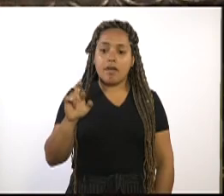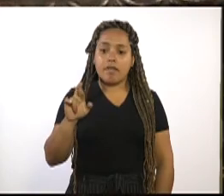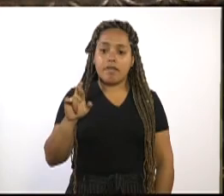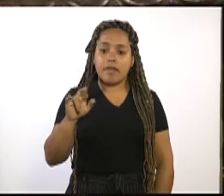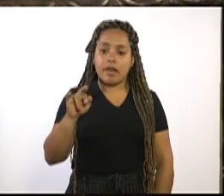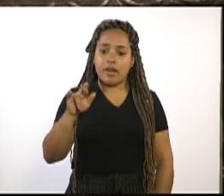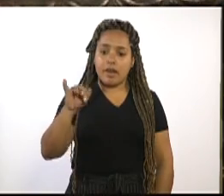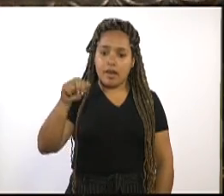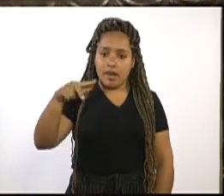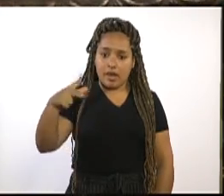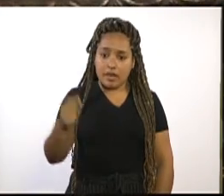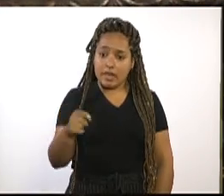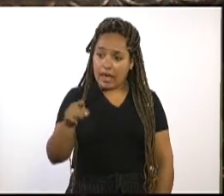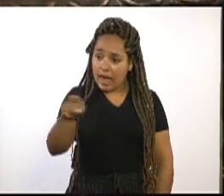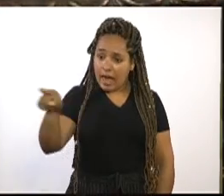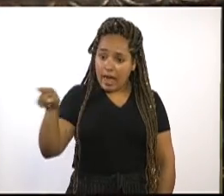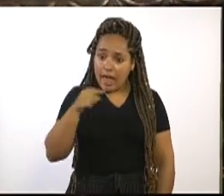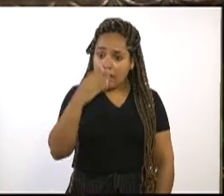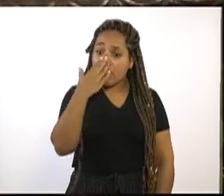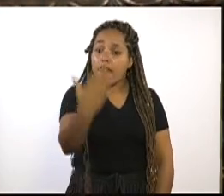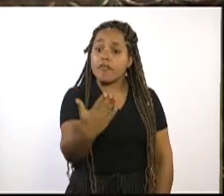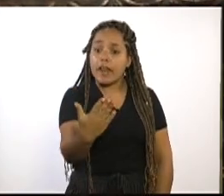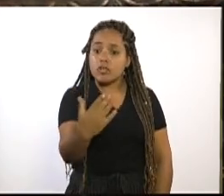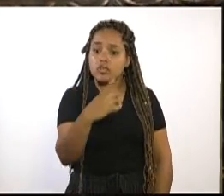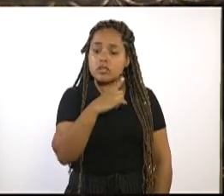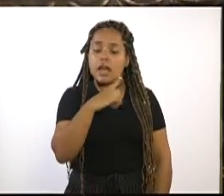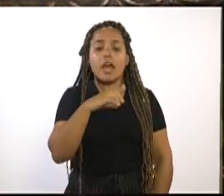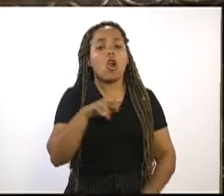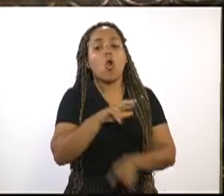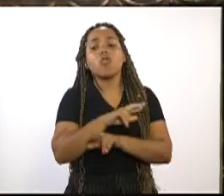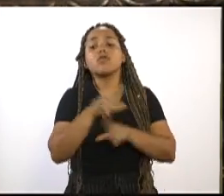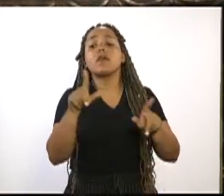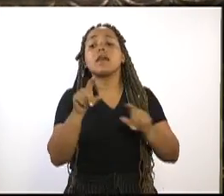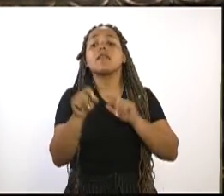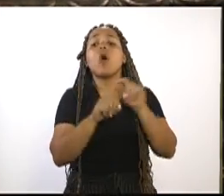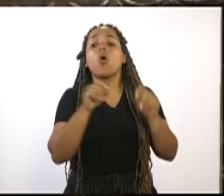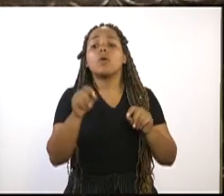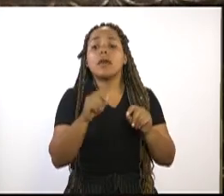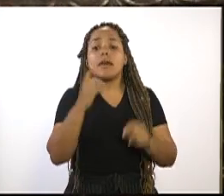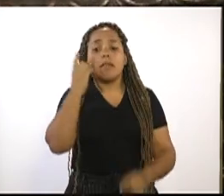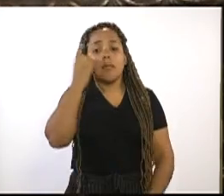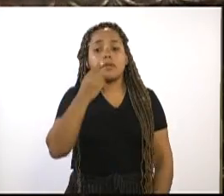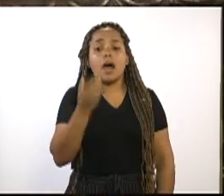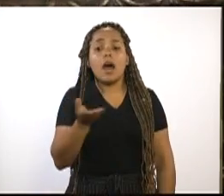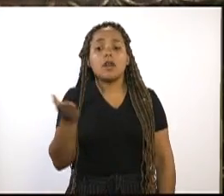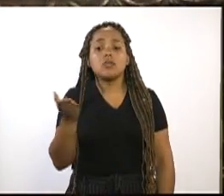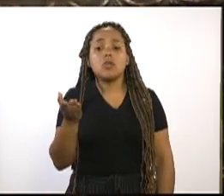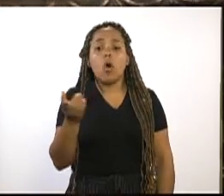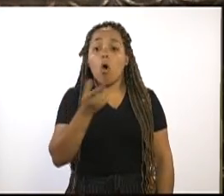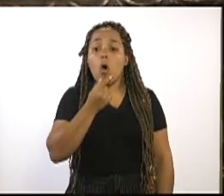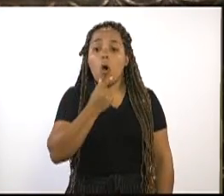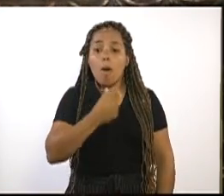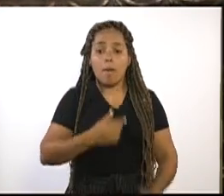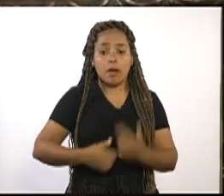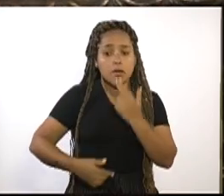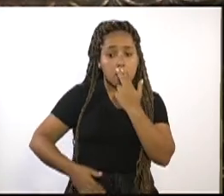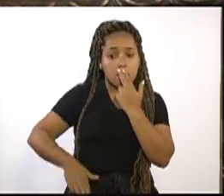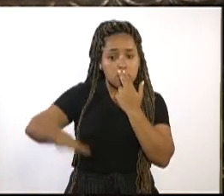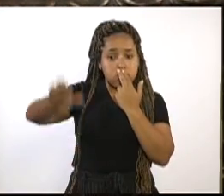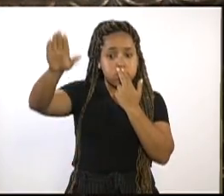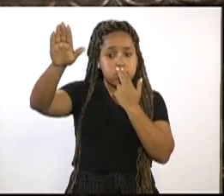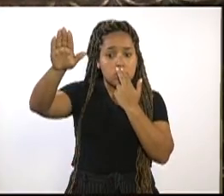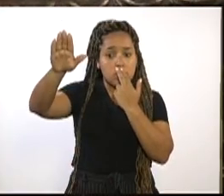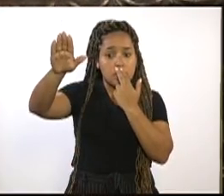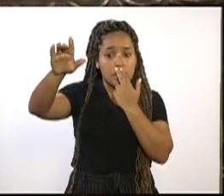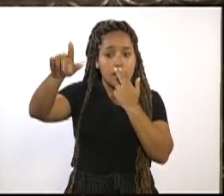frente. Qual é a diferença, deputado Renan Ferreirinha, entre Hitler e